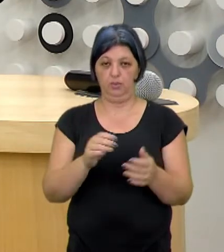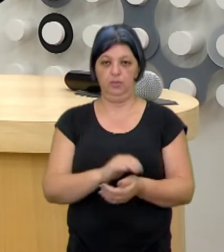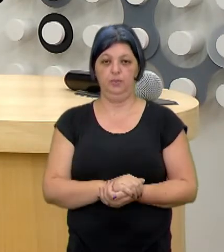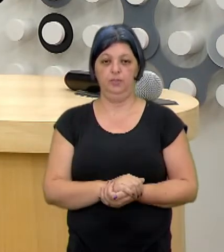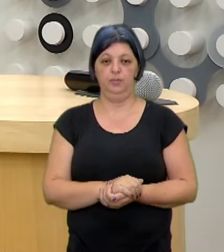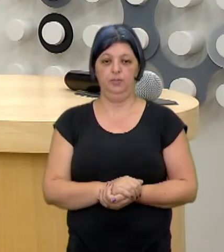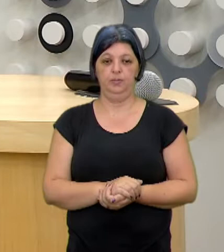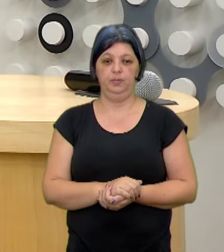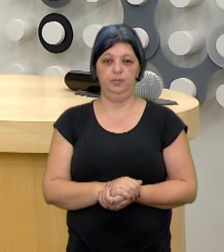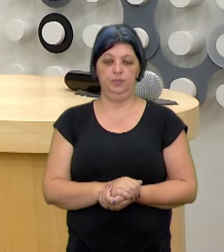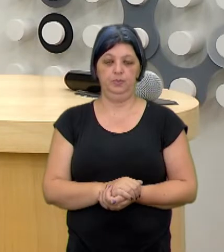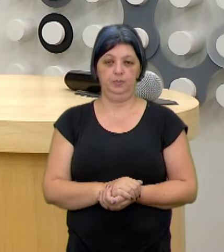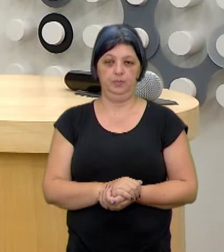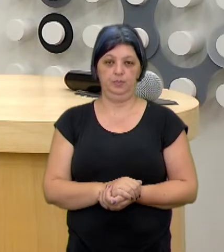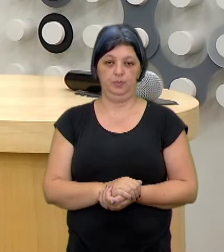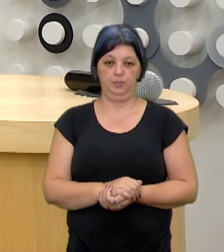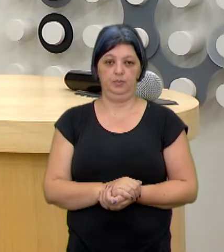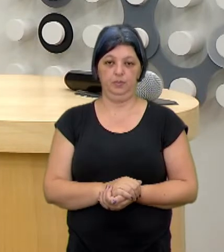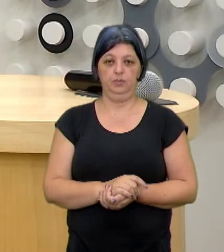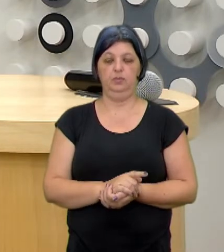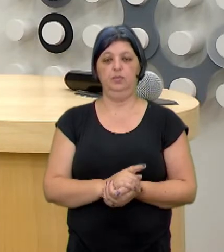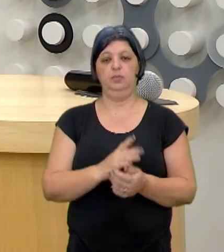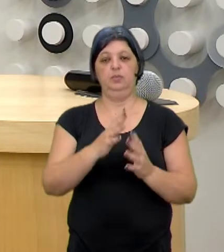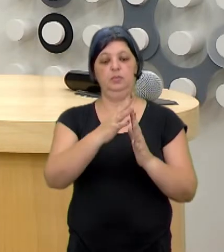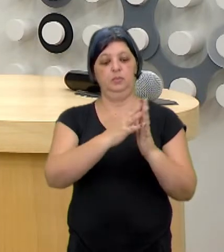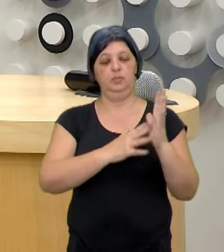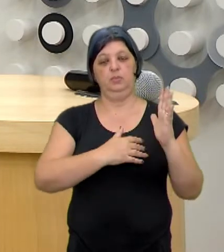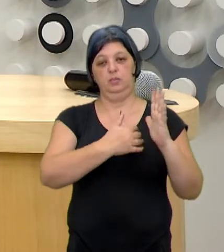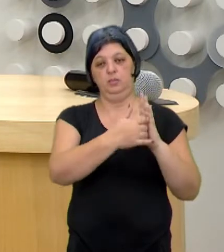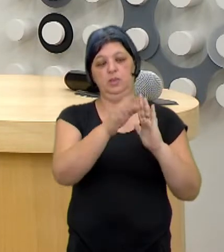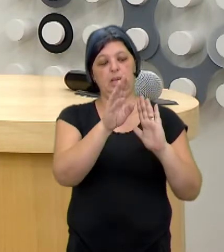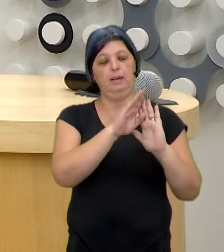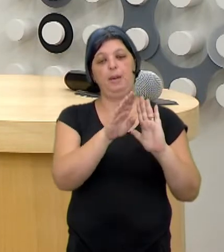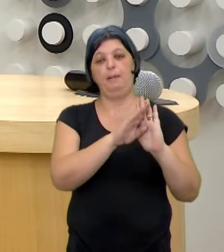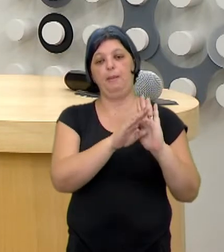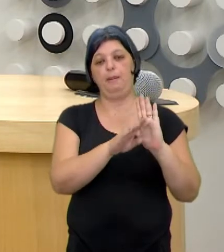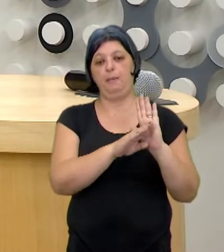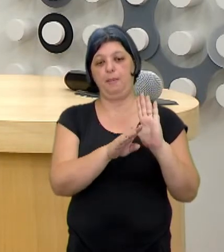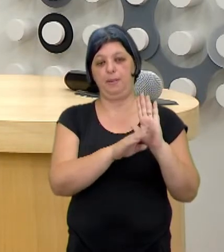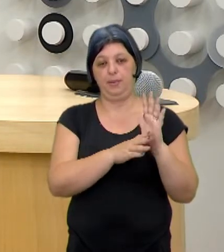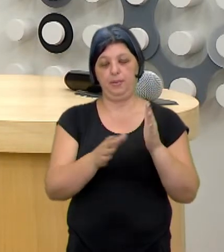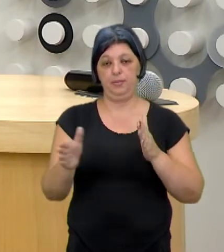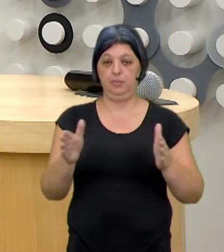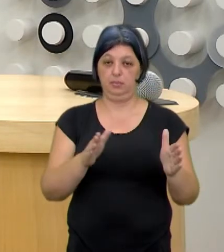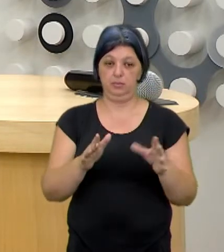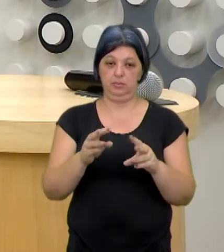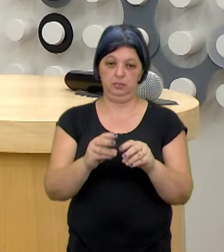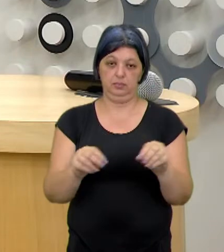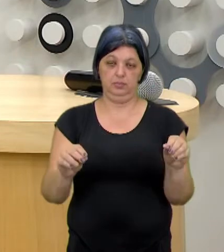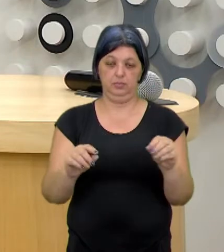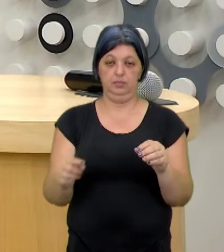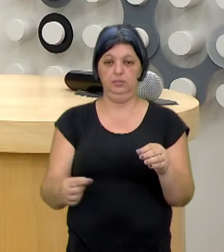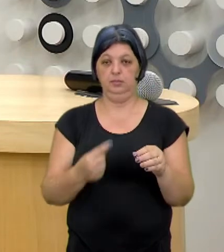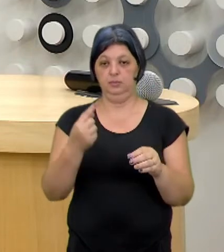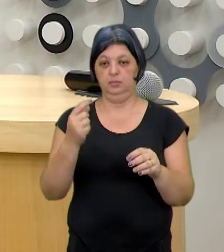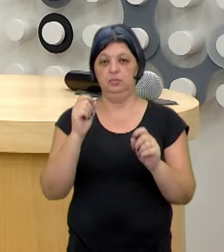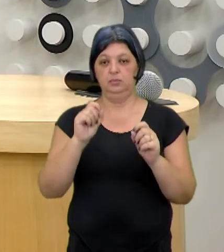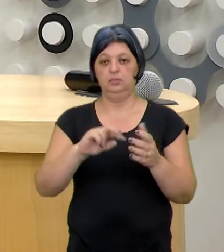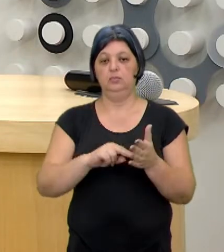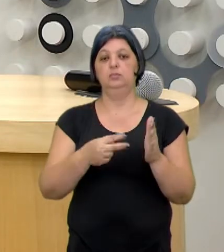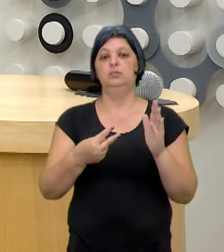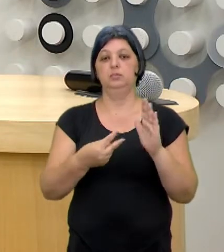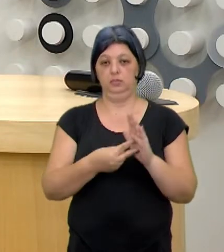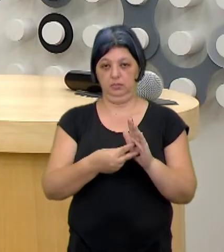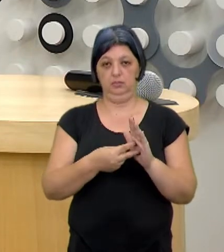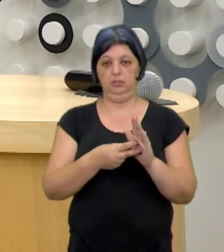logicamente, falando nessa escala aí do tempo geológico, vamos entrar aí primeiro, né, para dizer aí o que é o